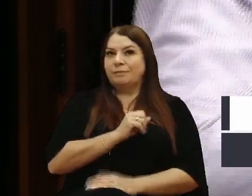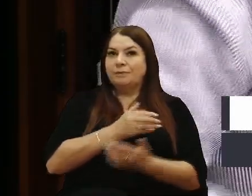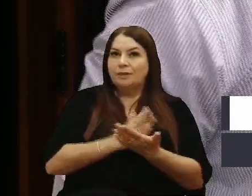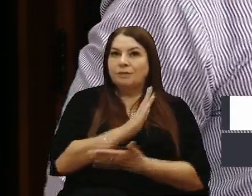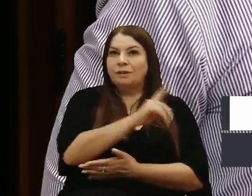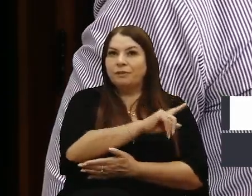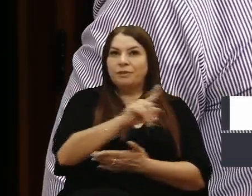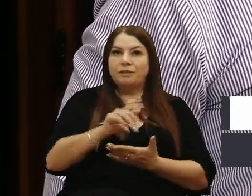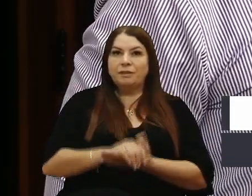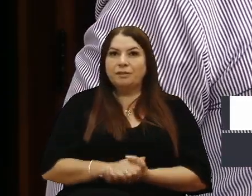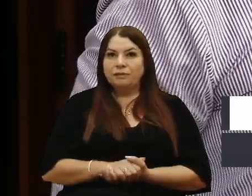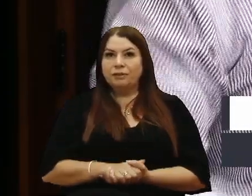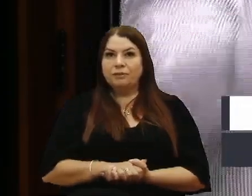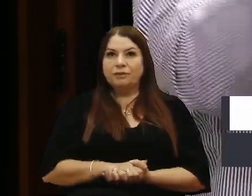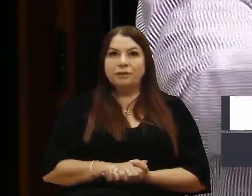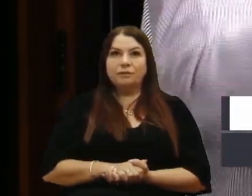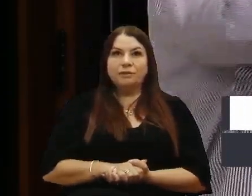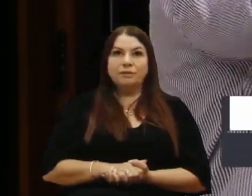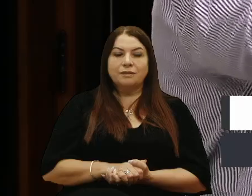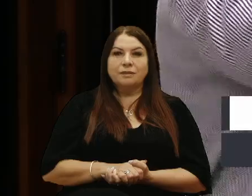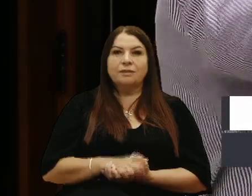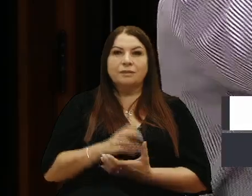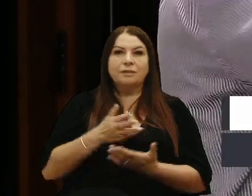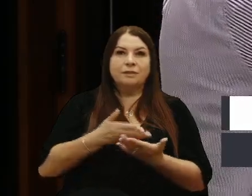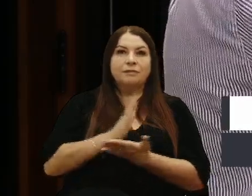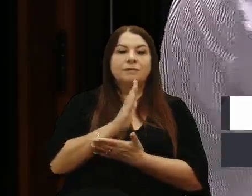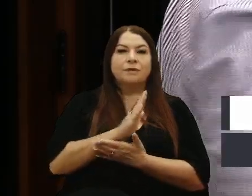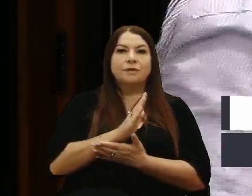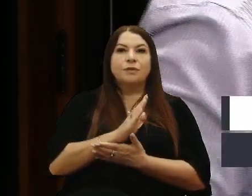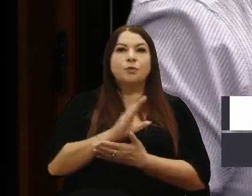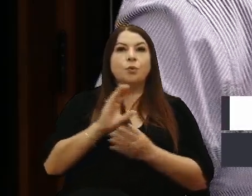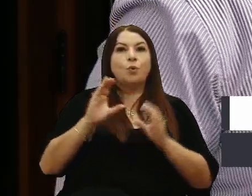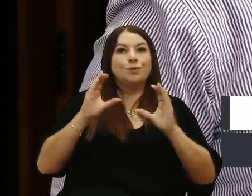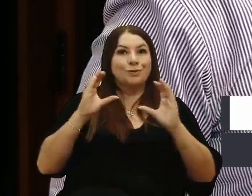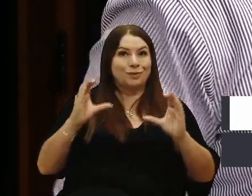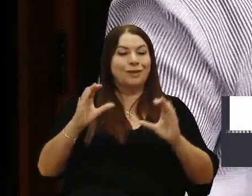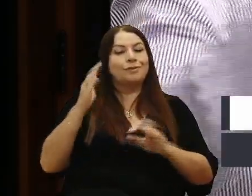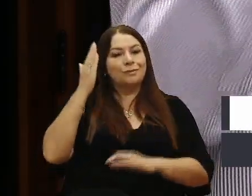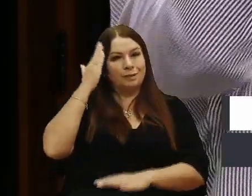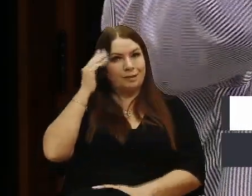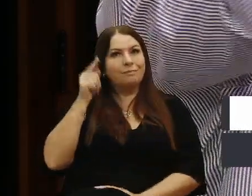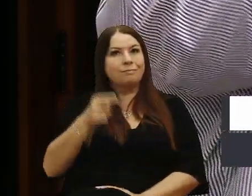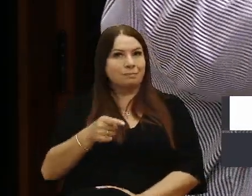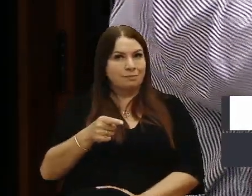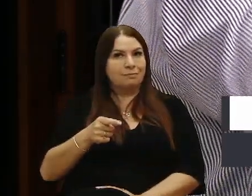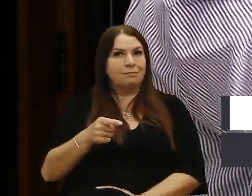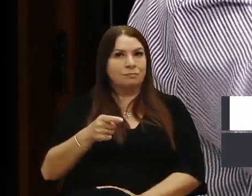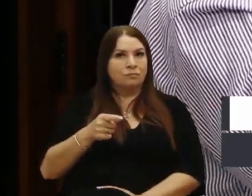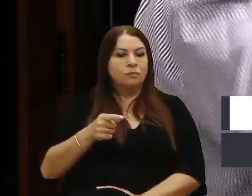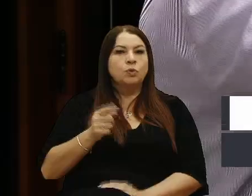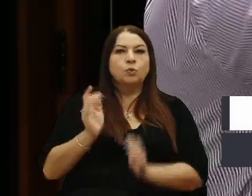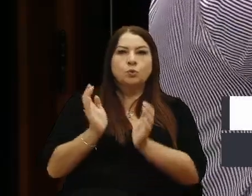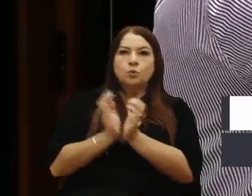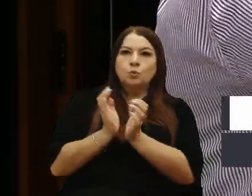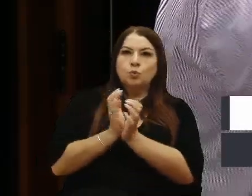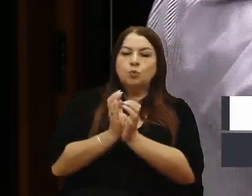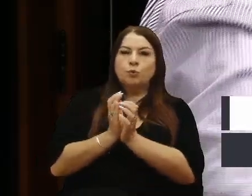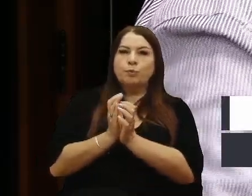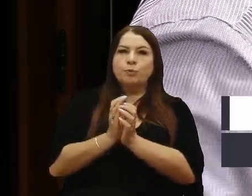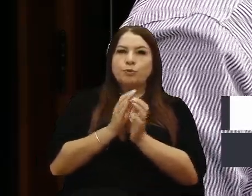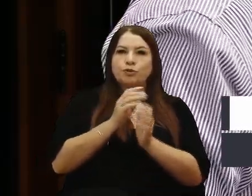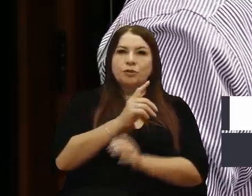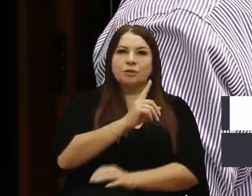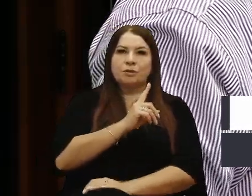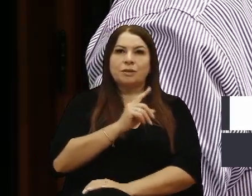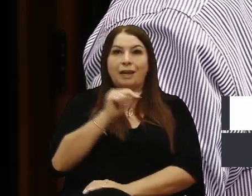Aprova o Fantinel. E quem já passou de conselho de classe, que é professor, sabe isso. Num grupo seriado. Aqui em Caxias